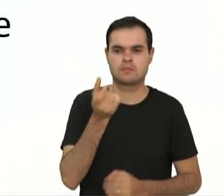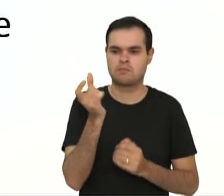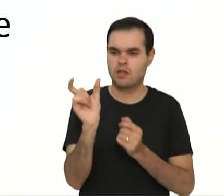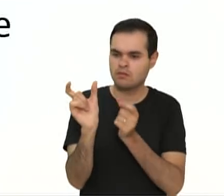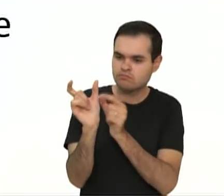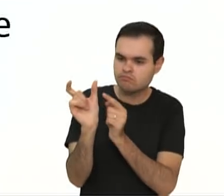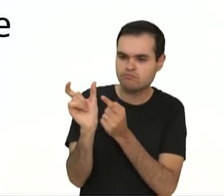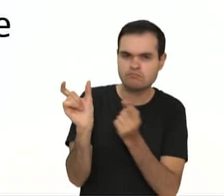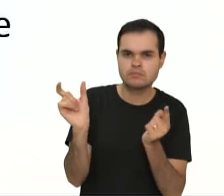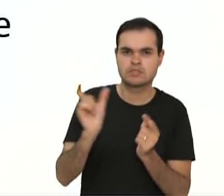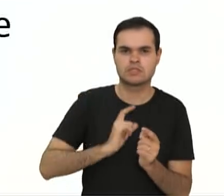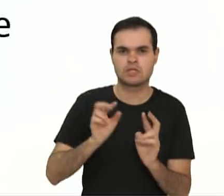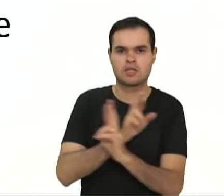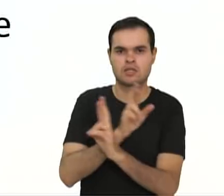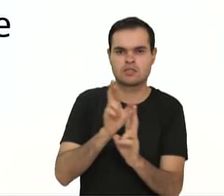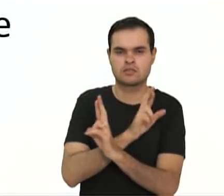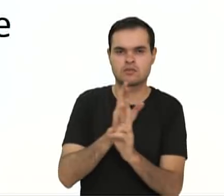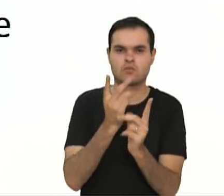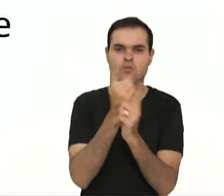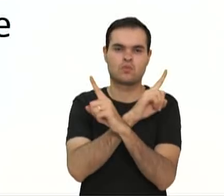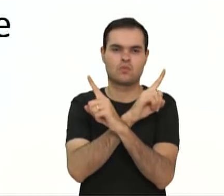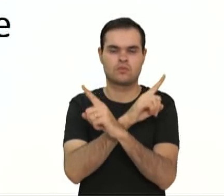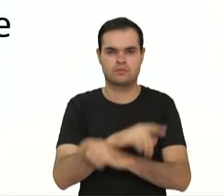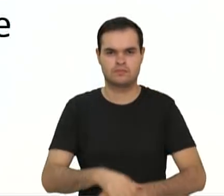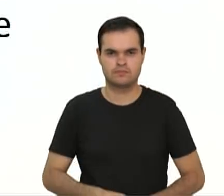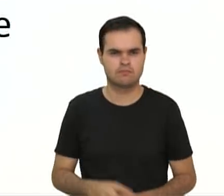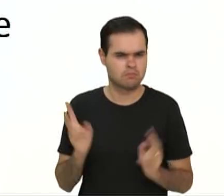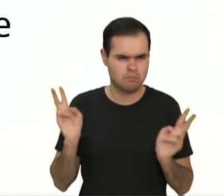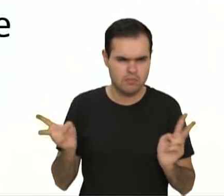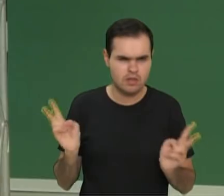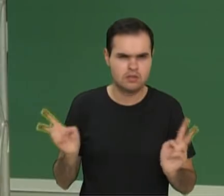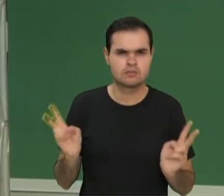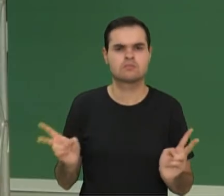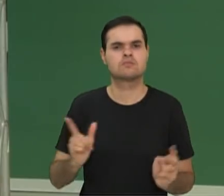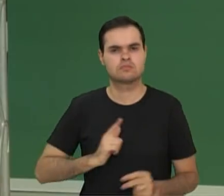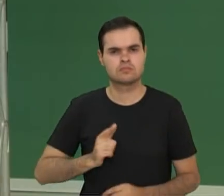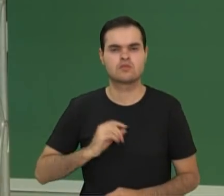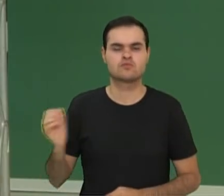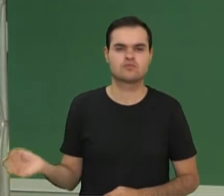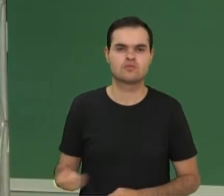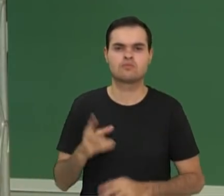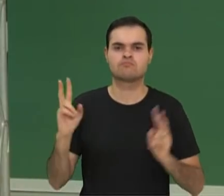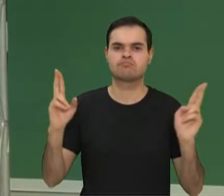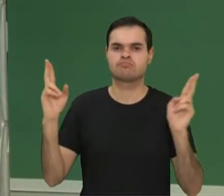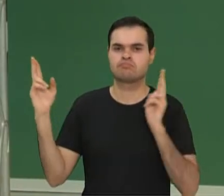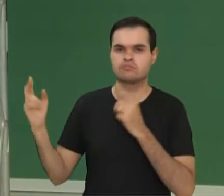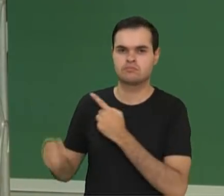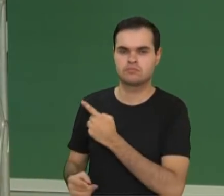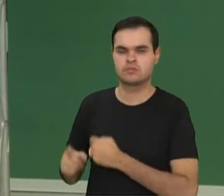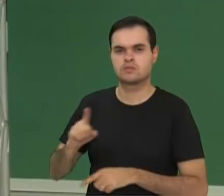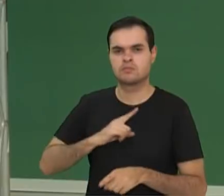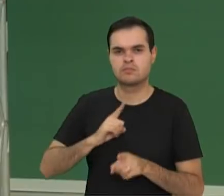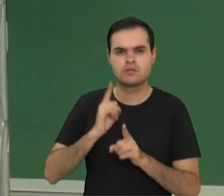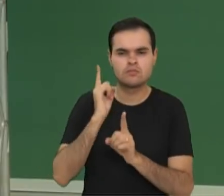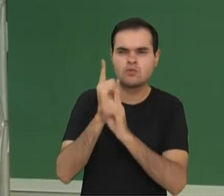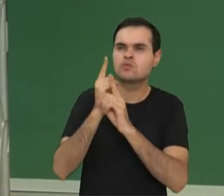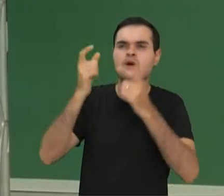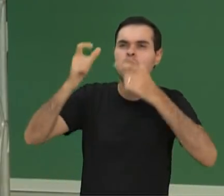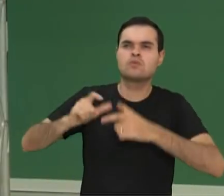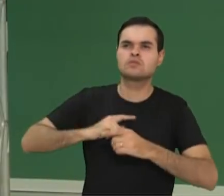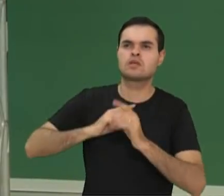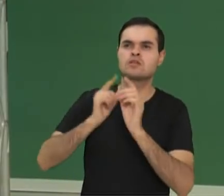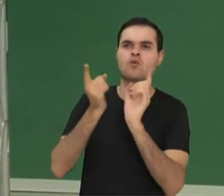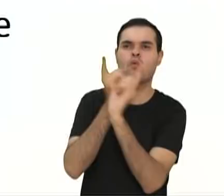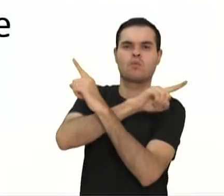expressões que formem uma relação de oposição. Mesma coisa, temos um novo trecho, encontre também o que há de oposição